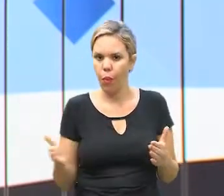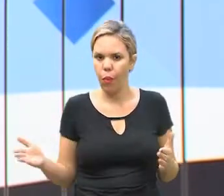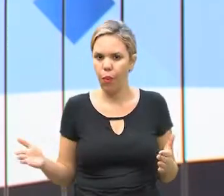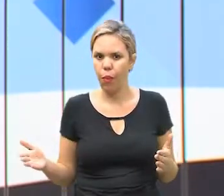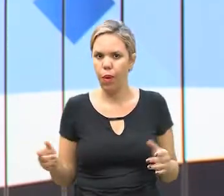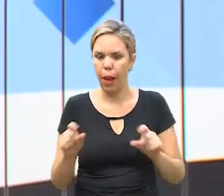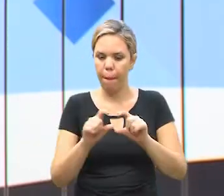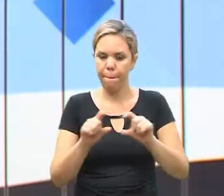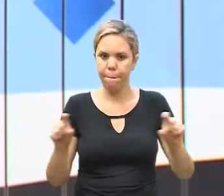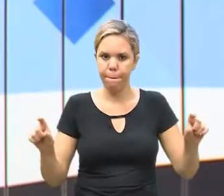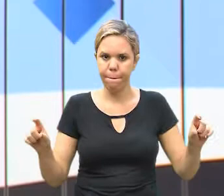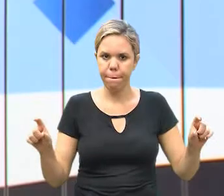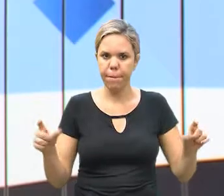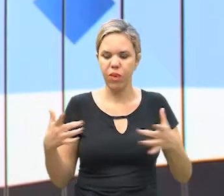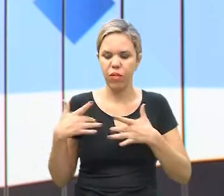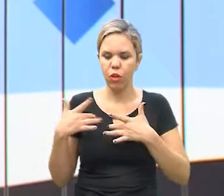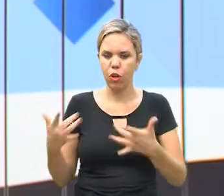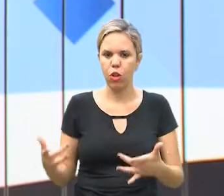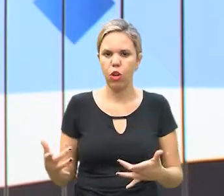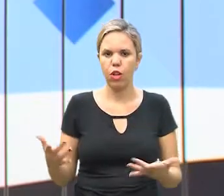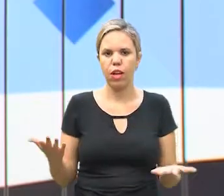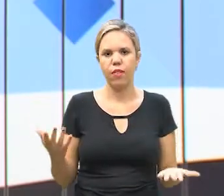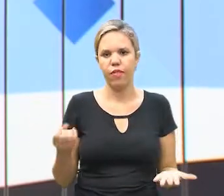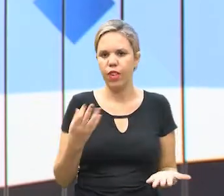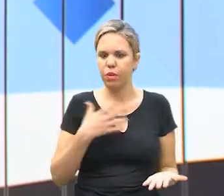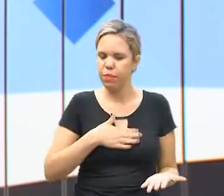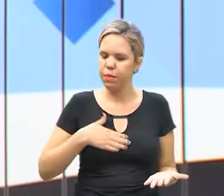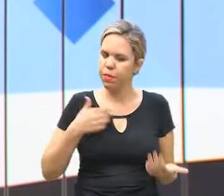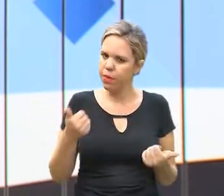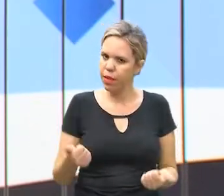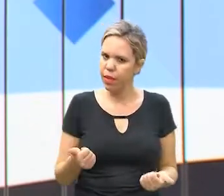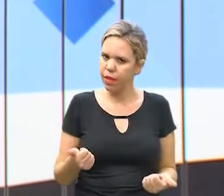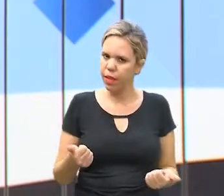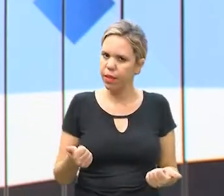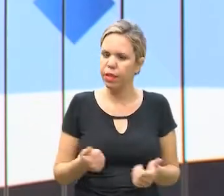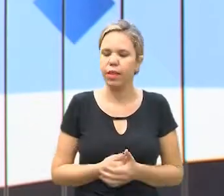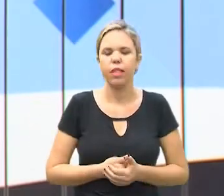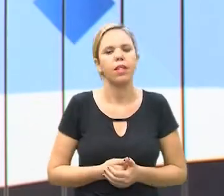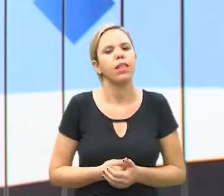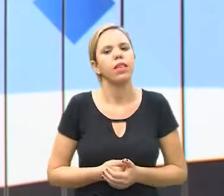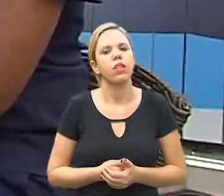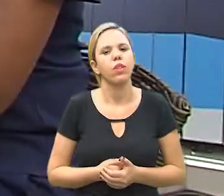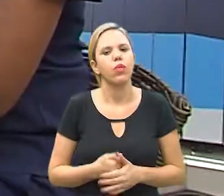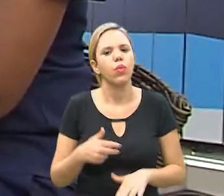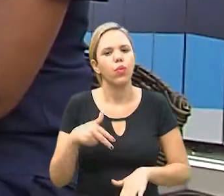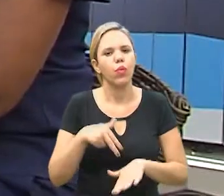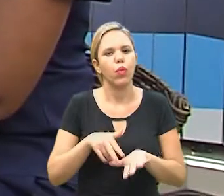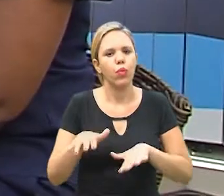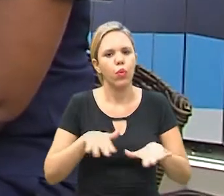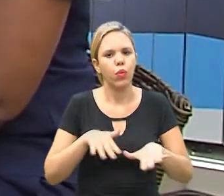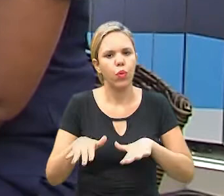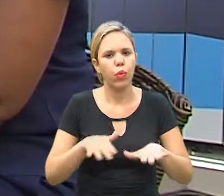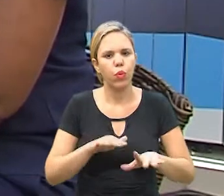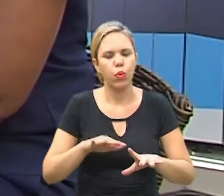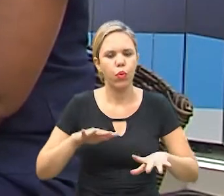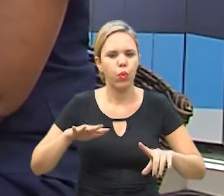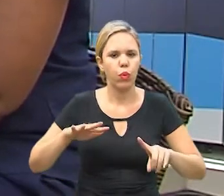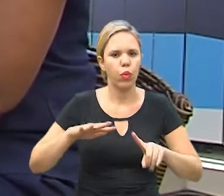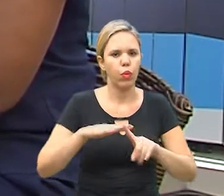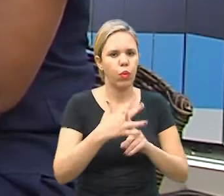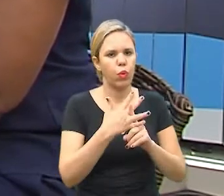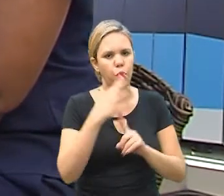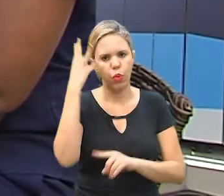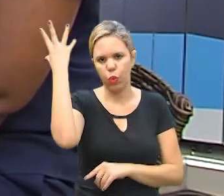ela é cumprida e por isso que ela faz muito bem. Em falar em bem, eu vou até lá o movimento assistencial